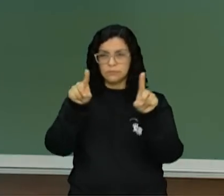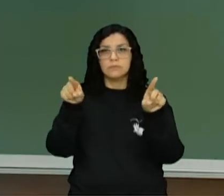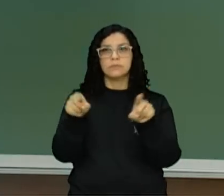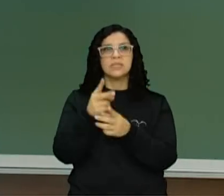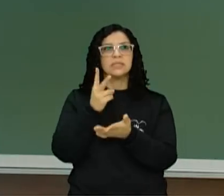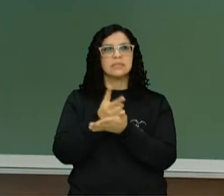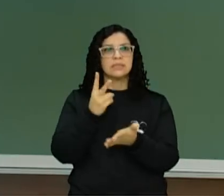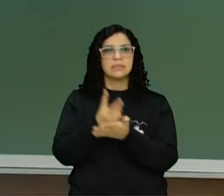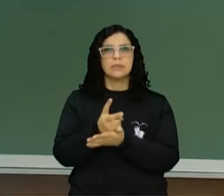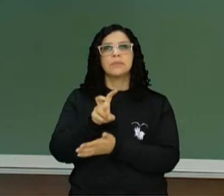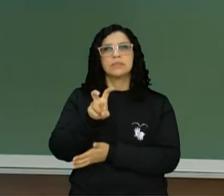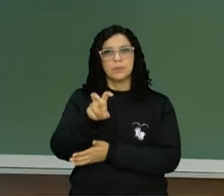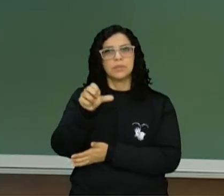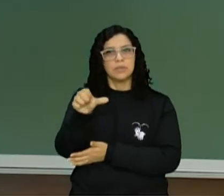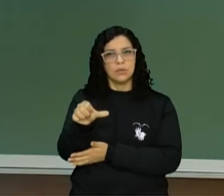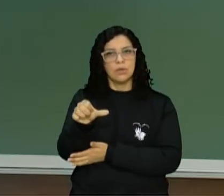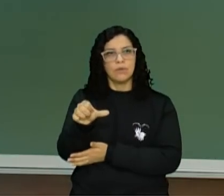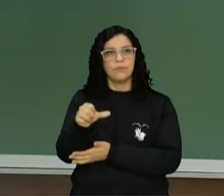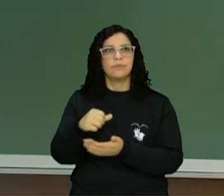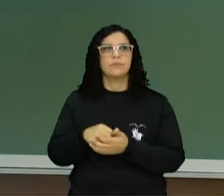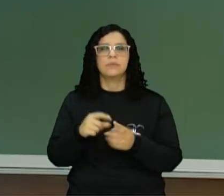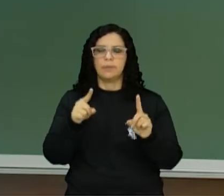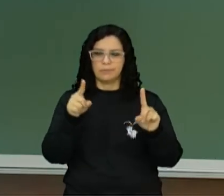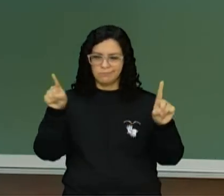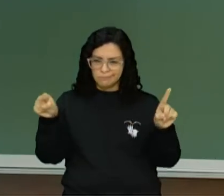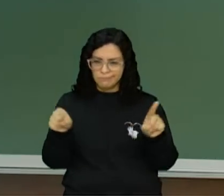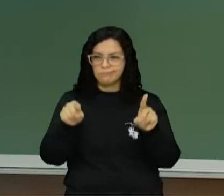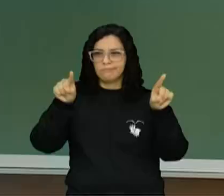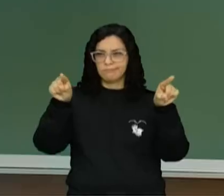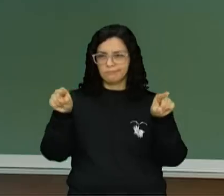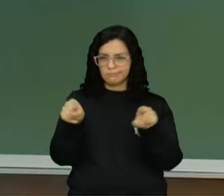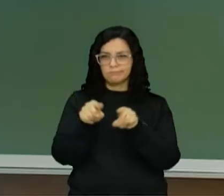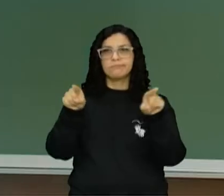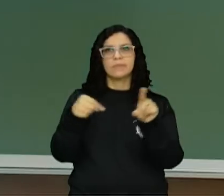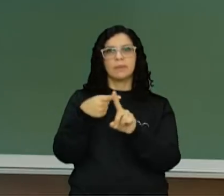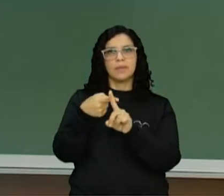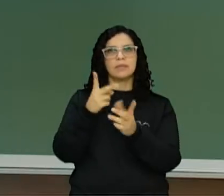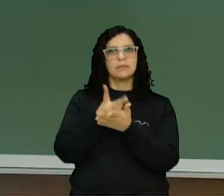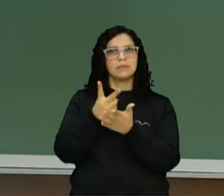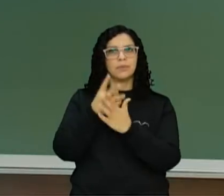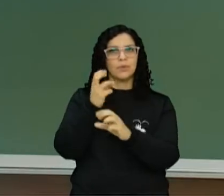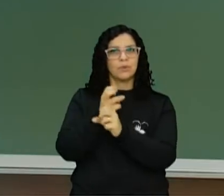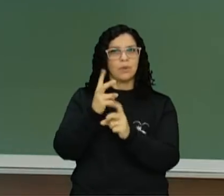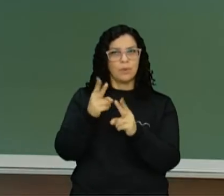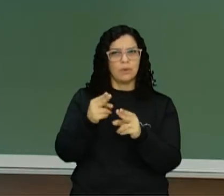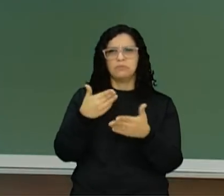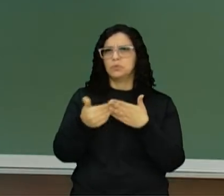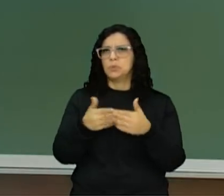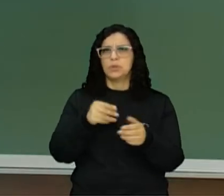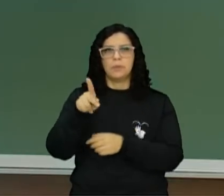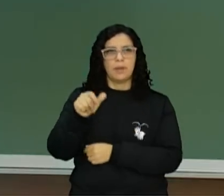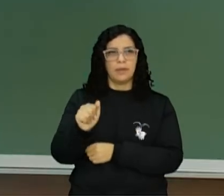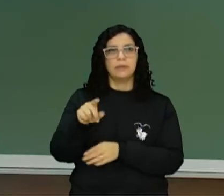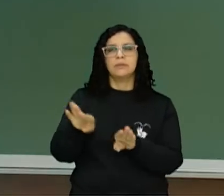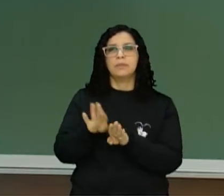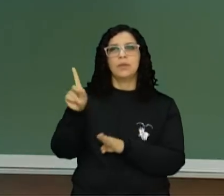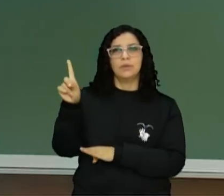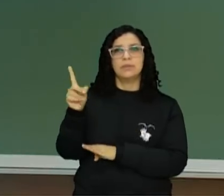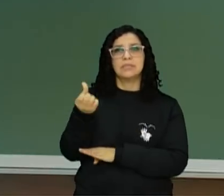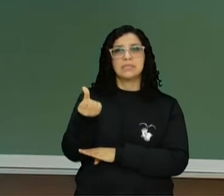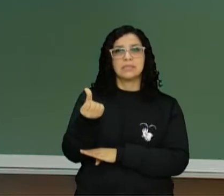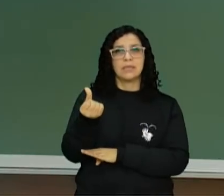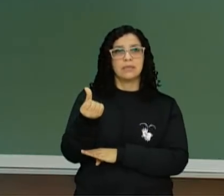dos termos equidistantes. O primeiro com o último, o segundo com o penúltimo e assim por diante. Isso funciona em qualquer PA. E nessa